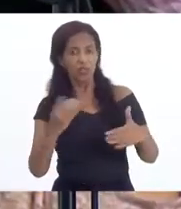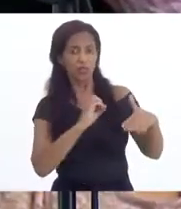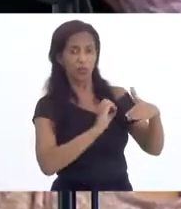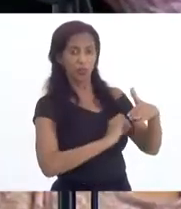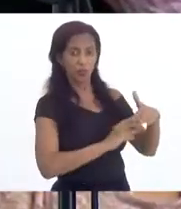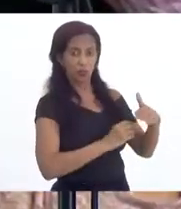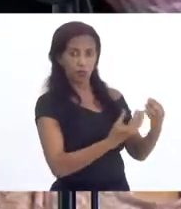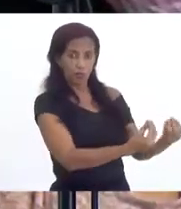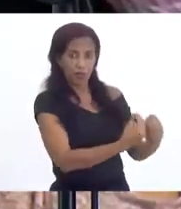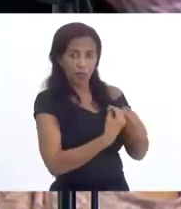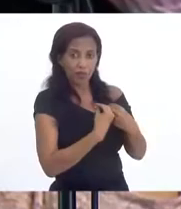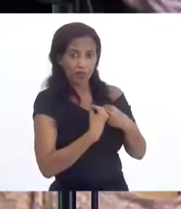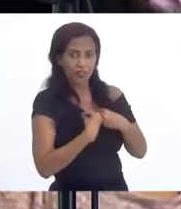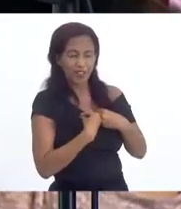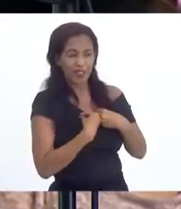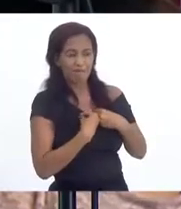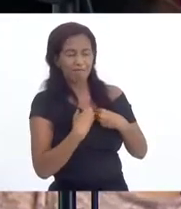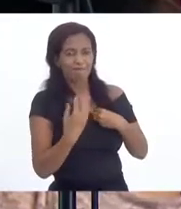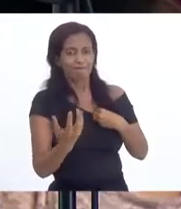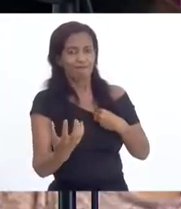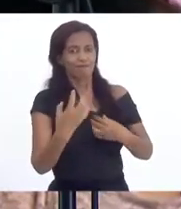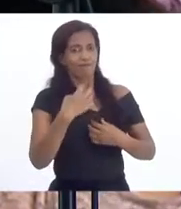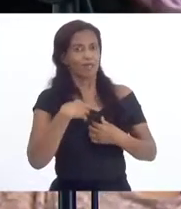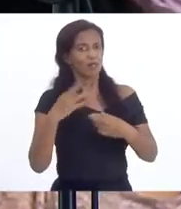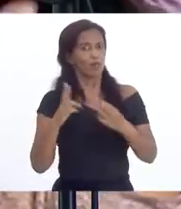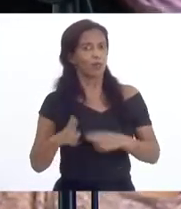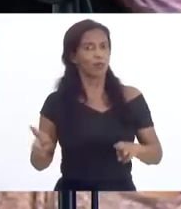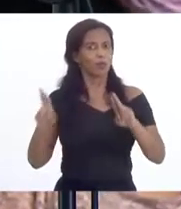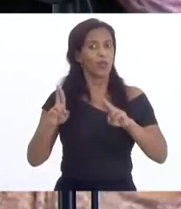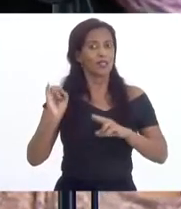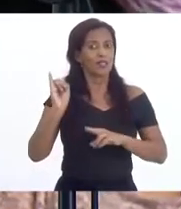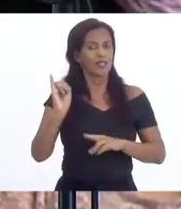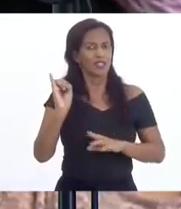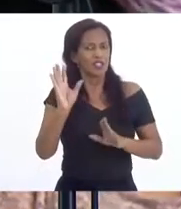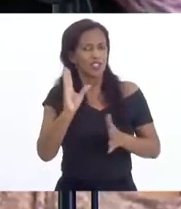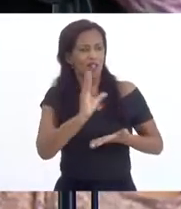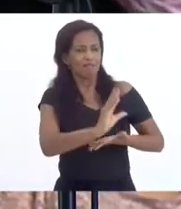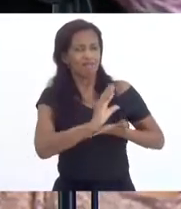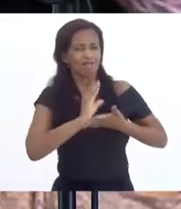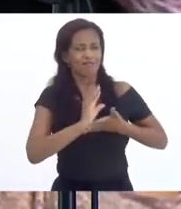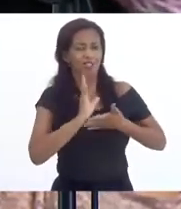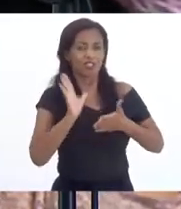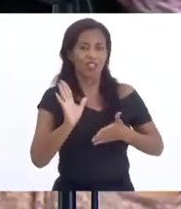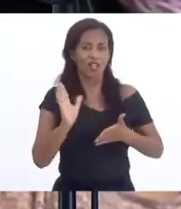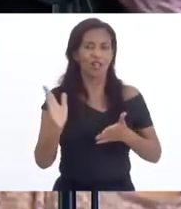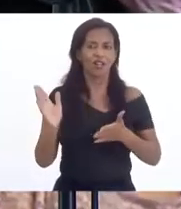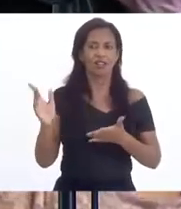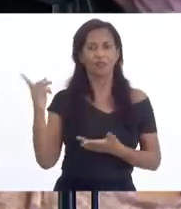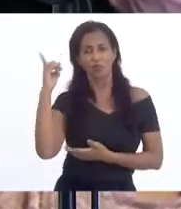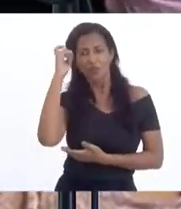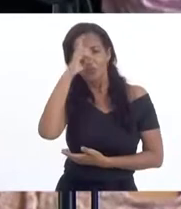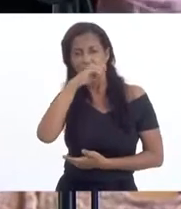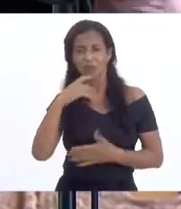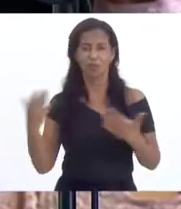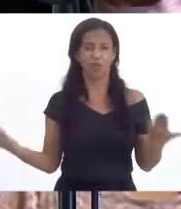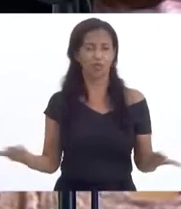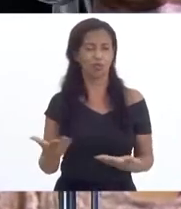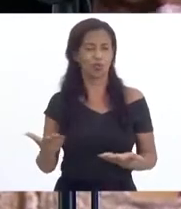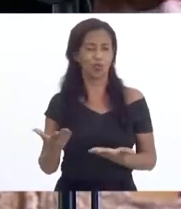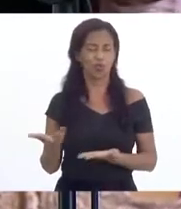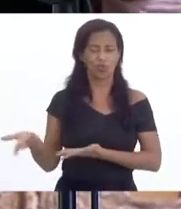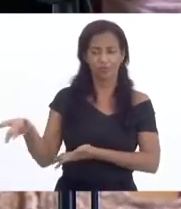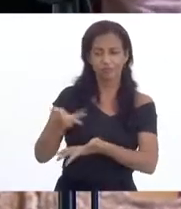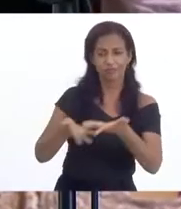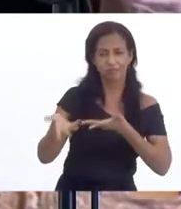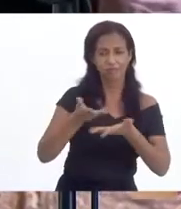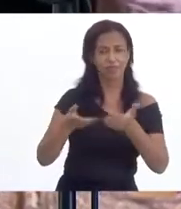nos dar essa luz no fim do túnel, porque talvez, se já tivéssemos tido esse fundo, não estaríamos em tantas dificuldades de poder investir